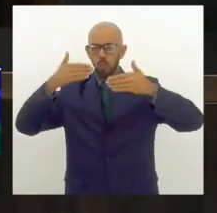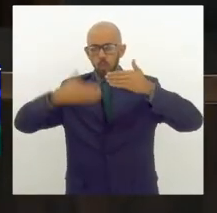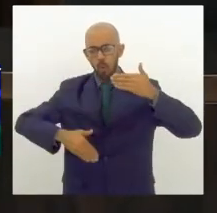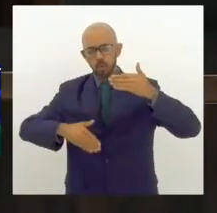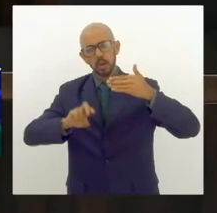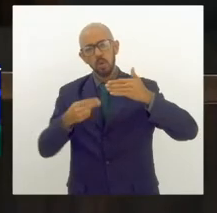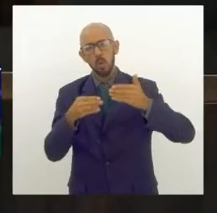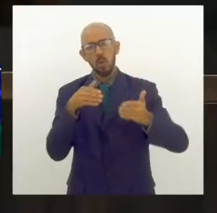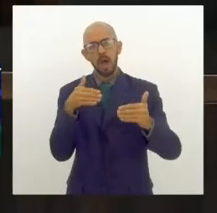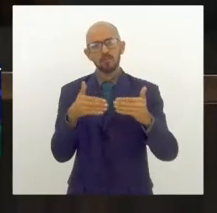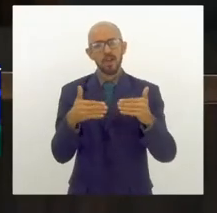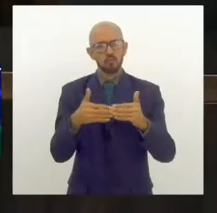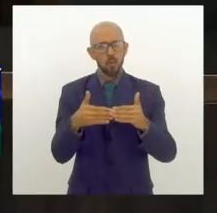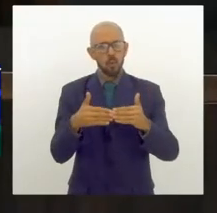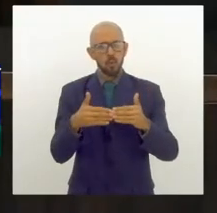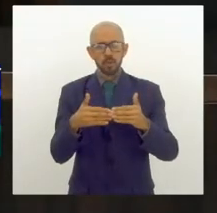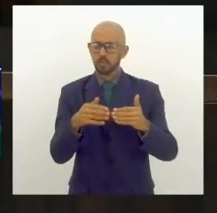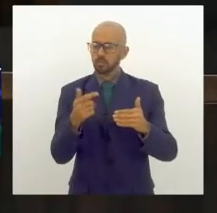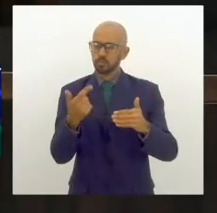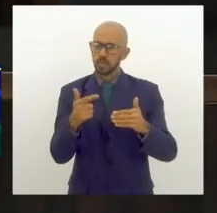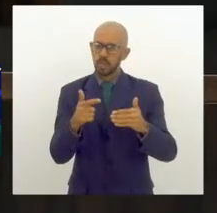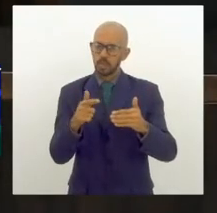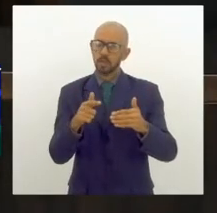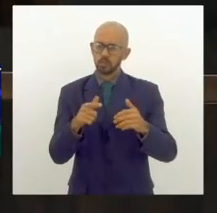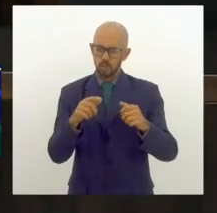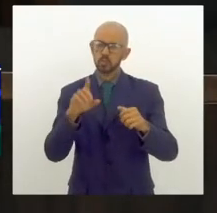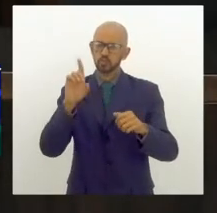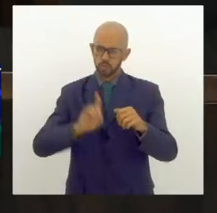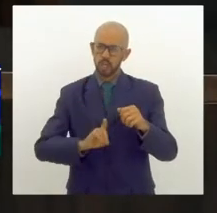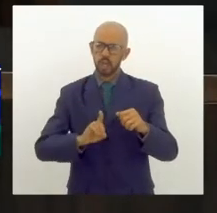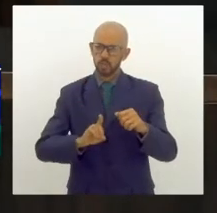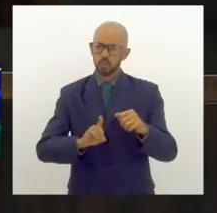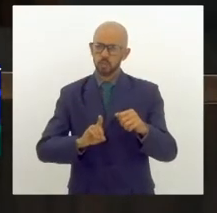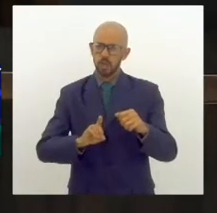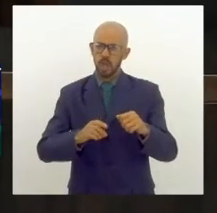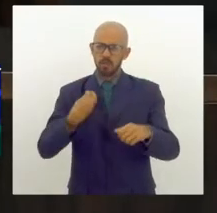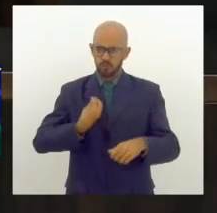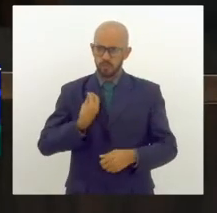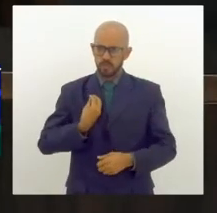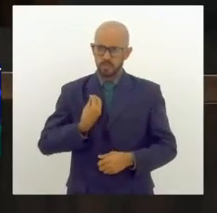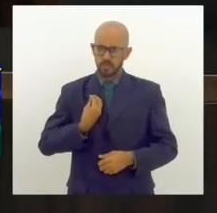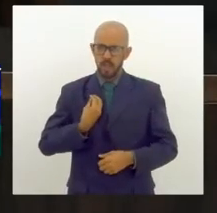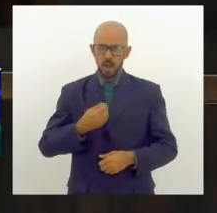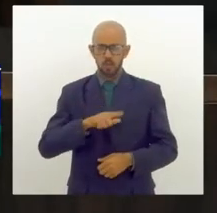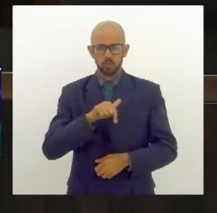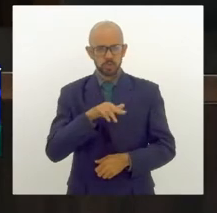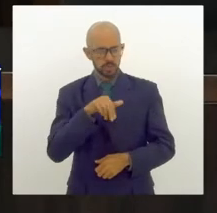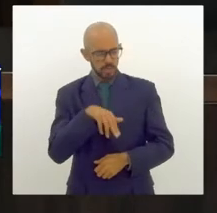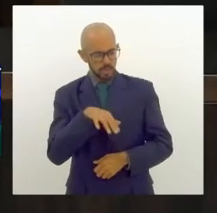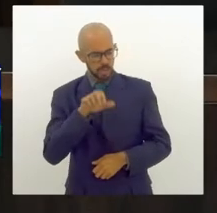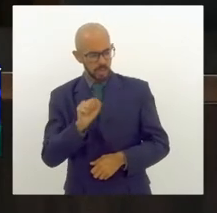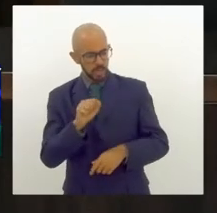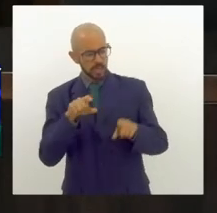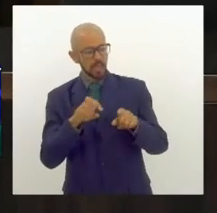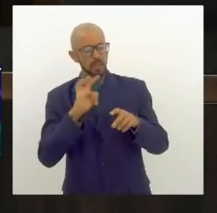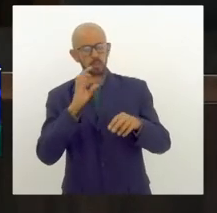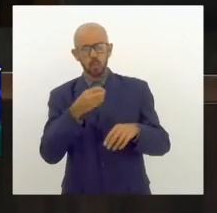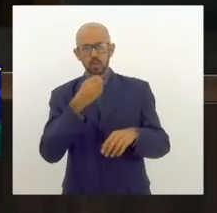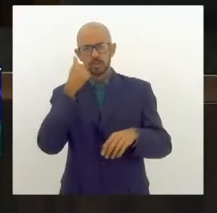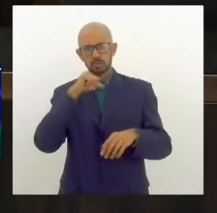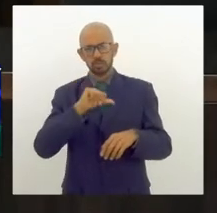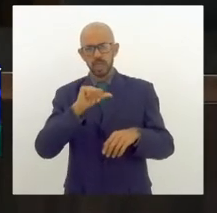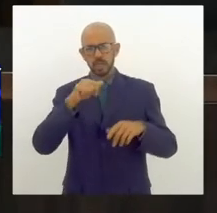sendo votados, sem ser agredidas. Então, minha solidariedade à Luciana e a todas as mulheres de Angra dos Reis